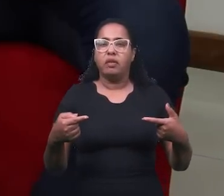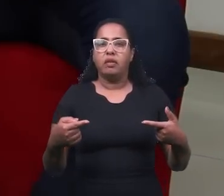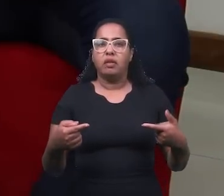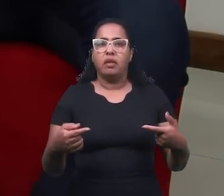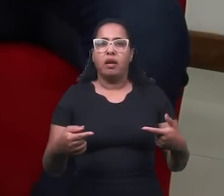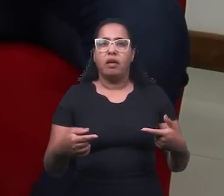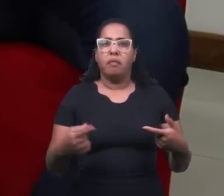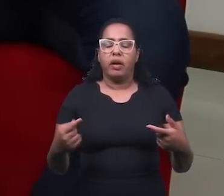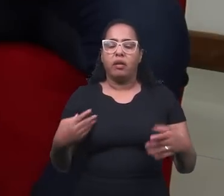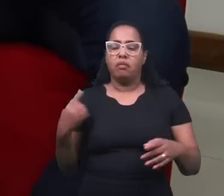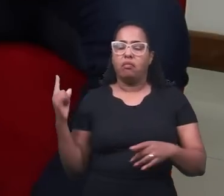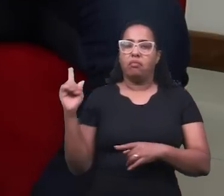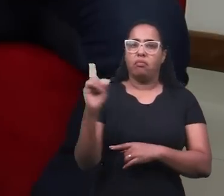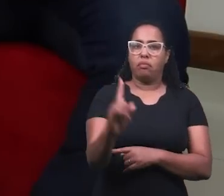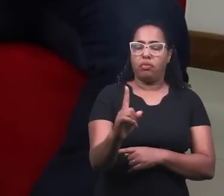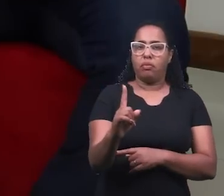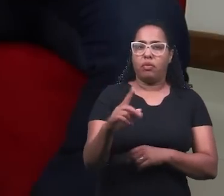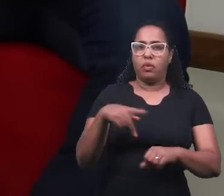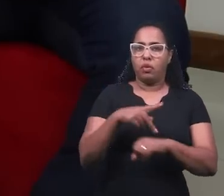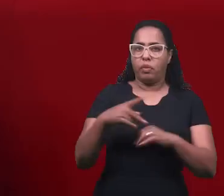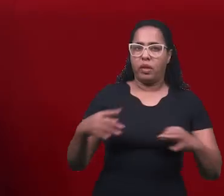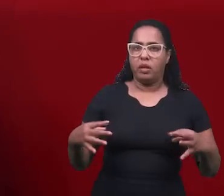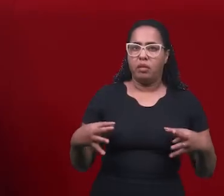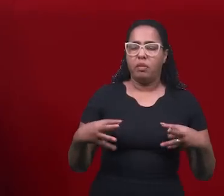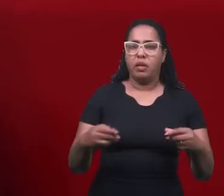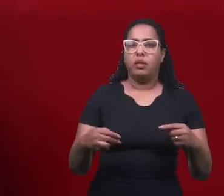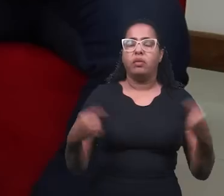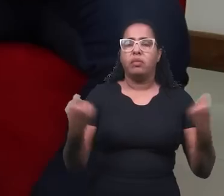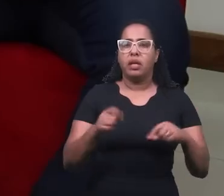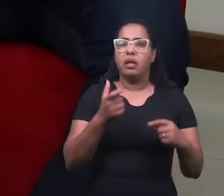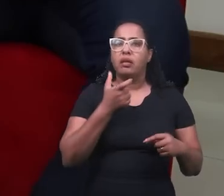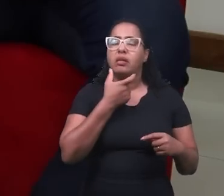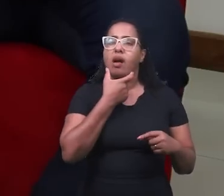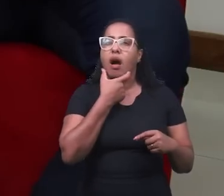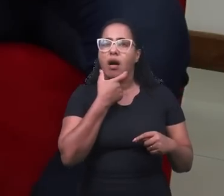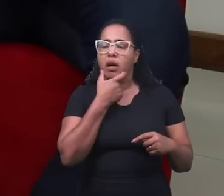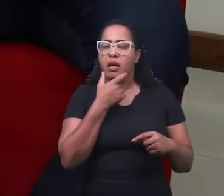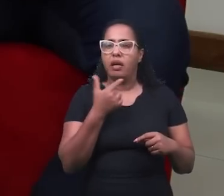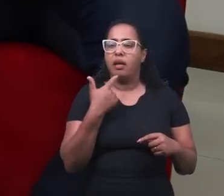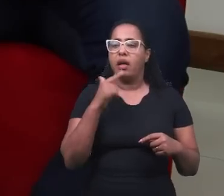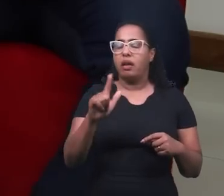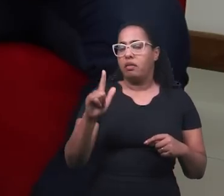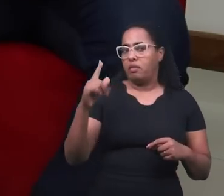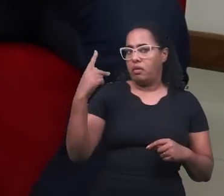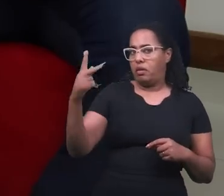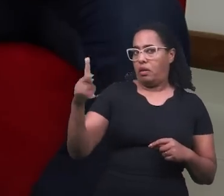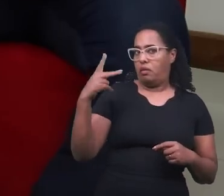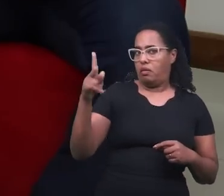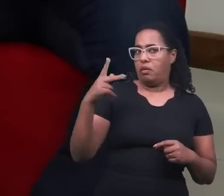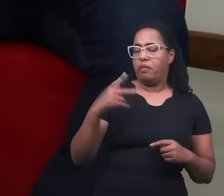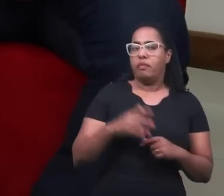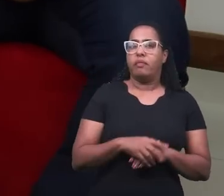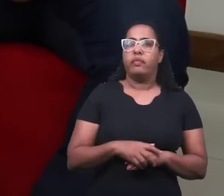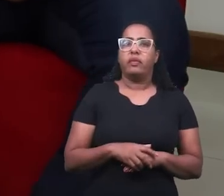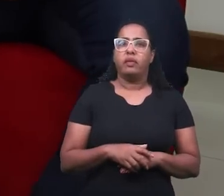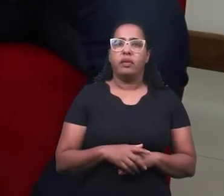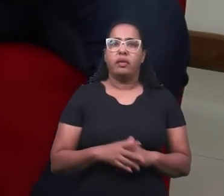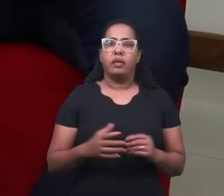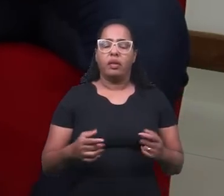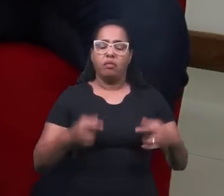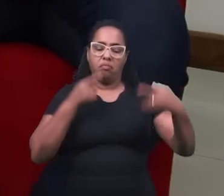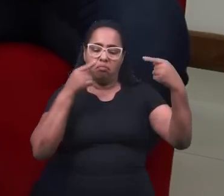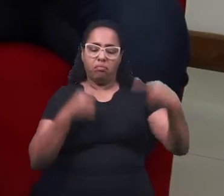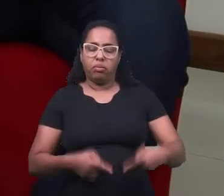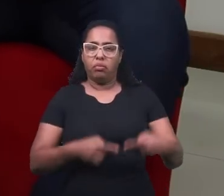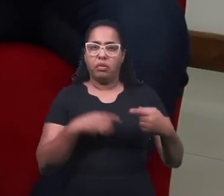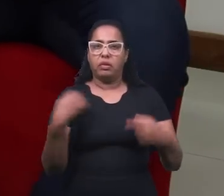E para você se colocar no país, para tudo, né? Você tem que ter o inglês, que é a língua deles, né? Então, assim,